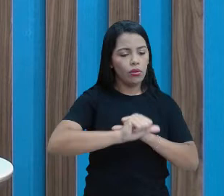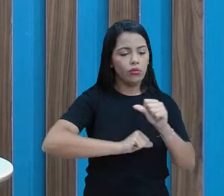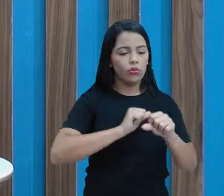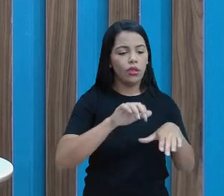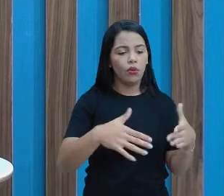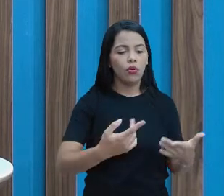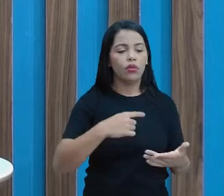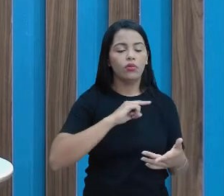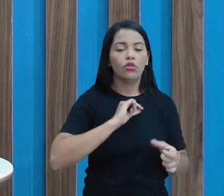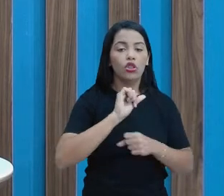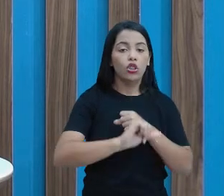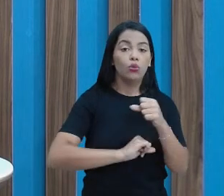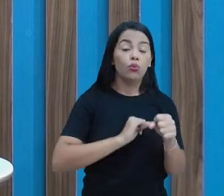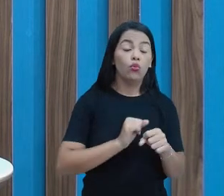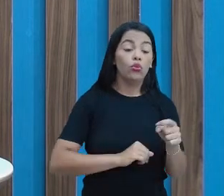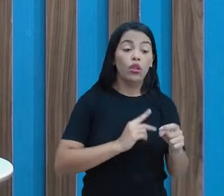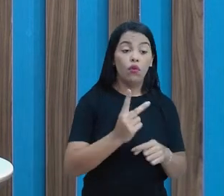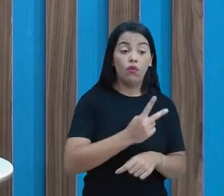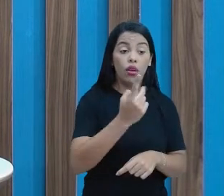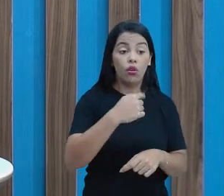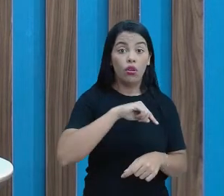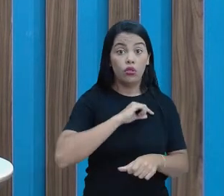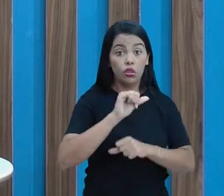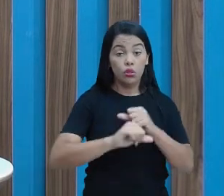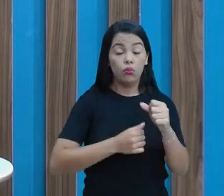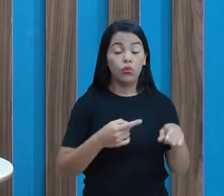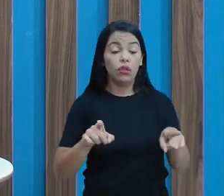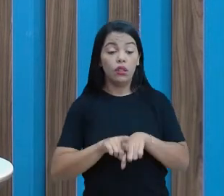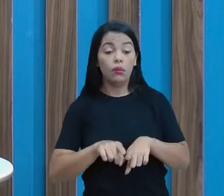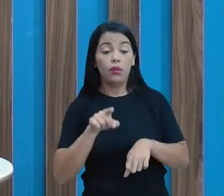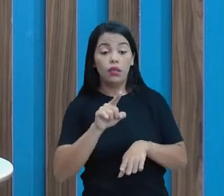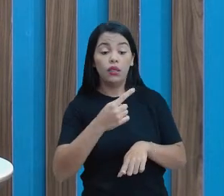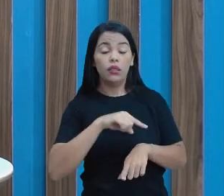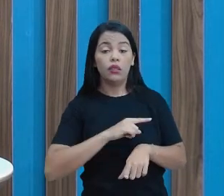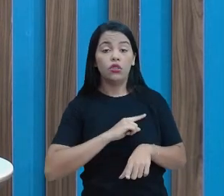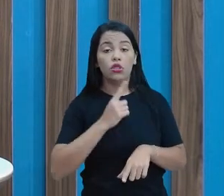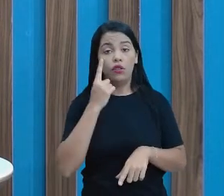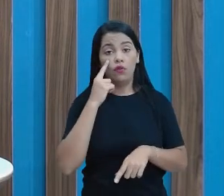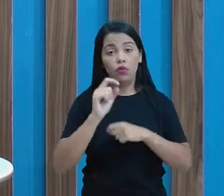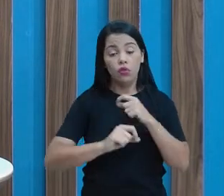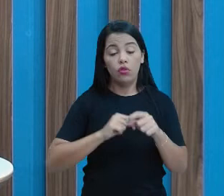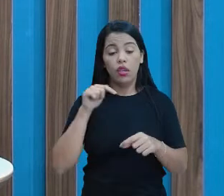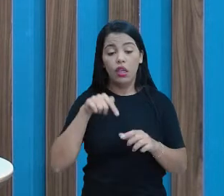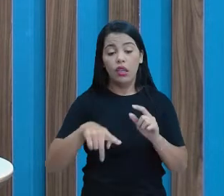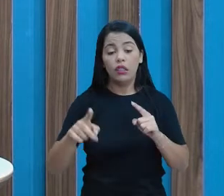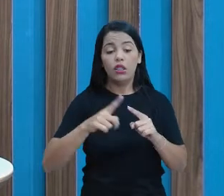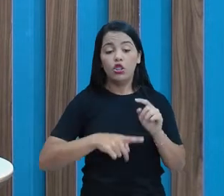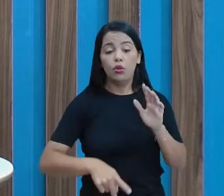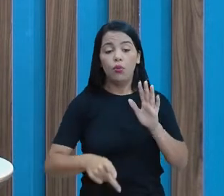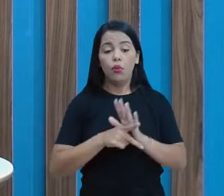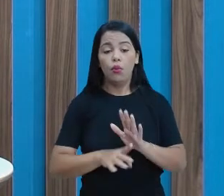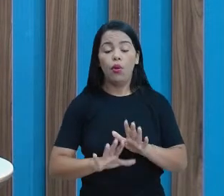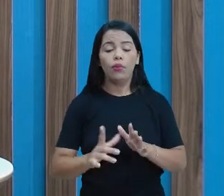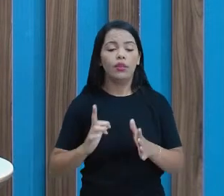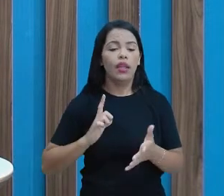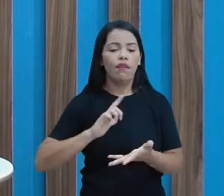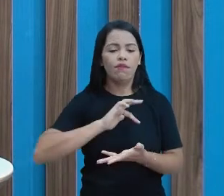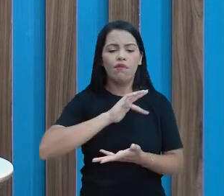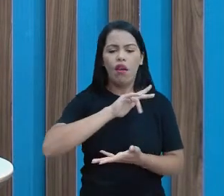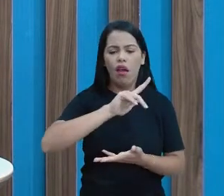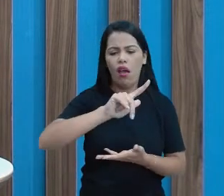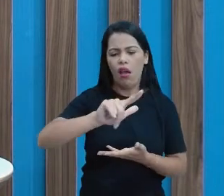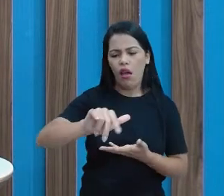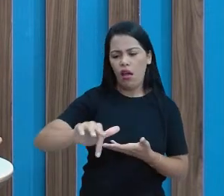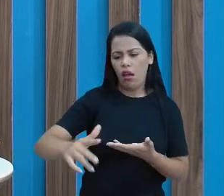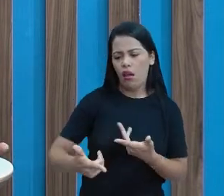valor, a gente vai variar o outro também. E a gente viu que esse tipo de equação, ele apresenta aí infinitas soluções.